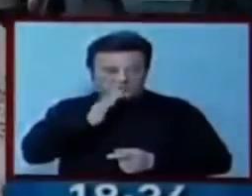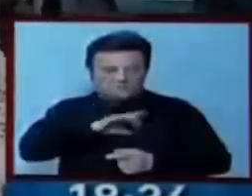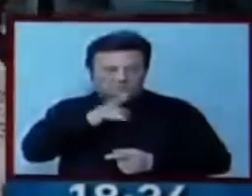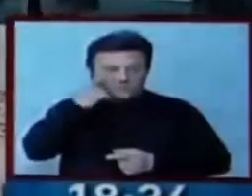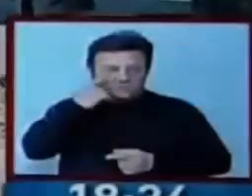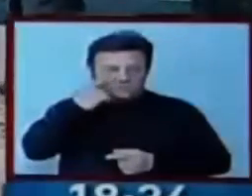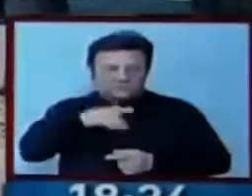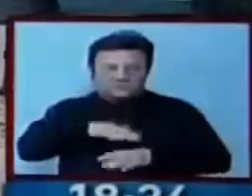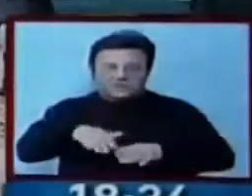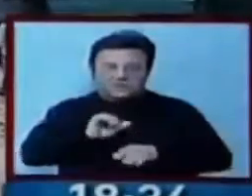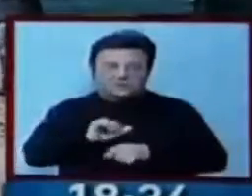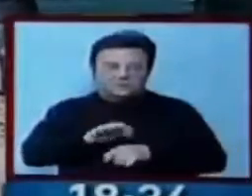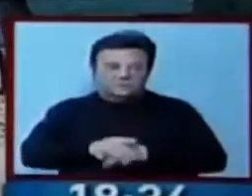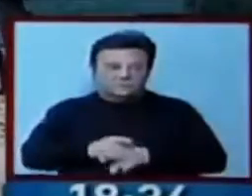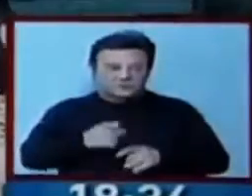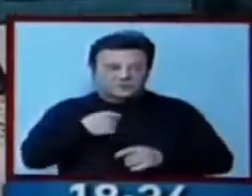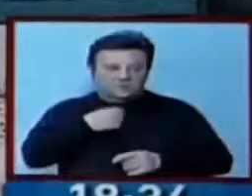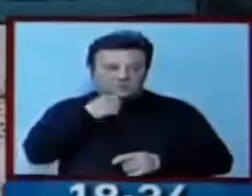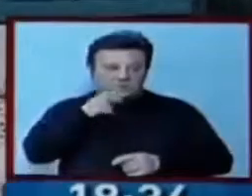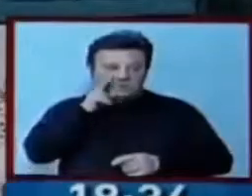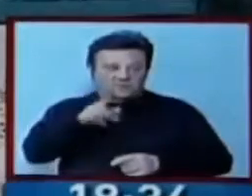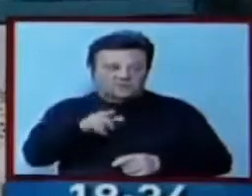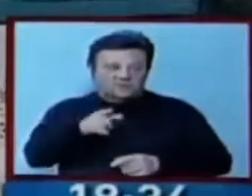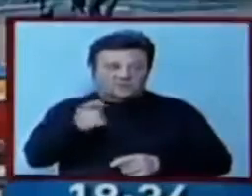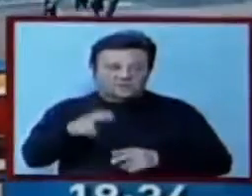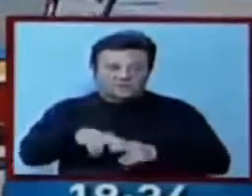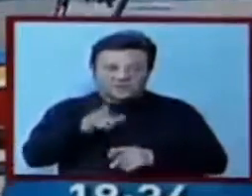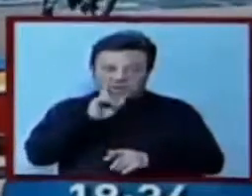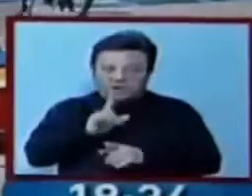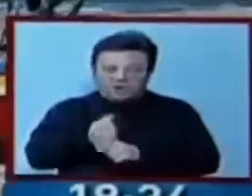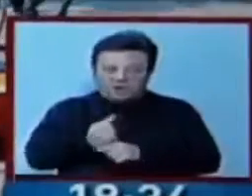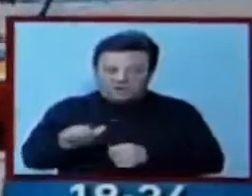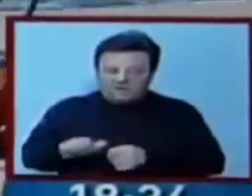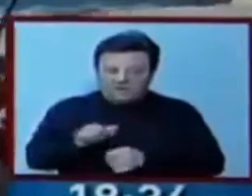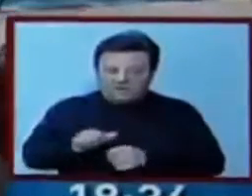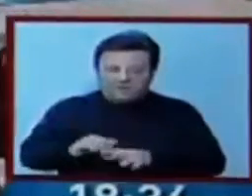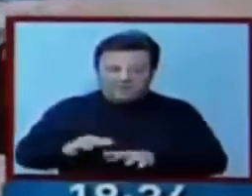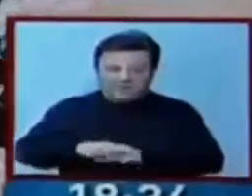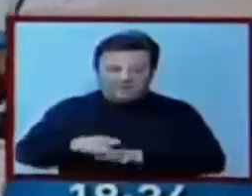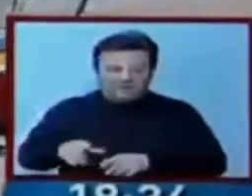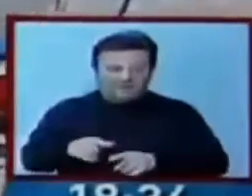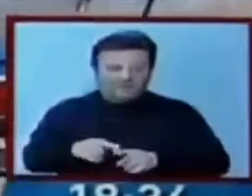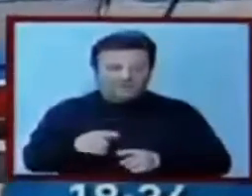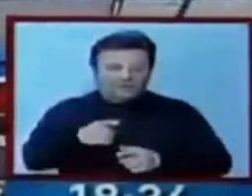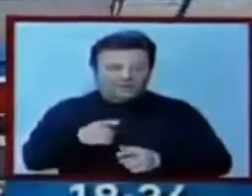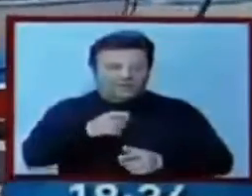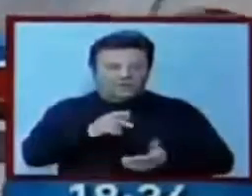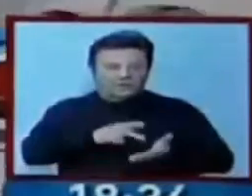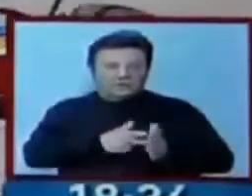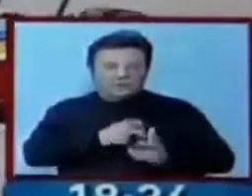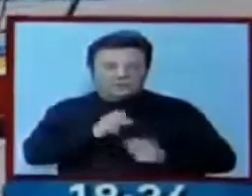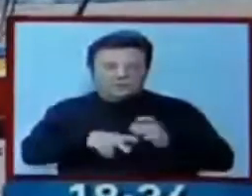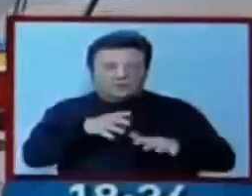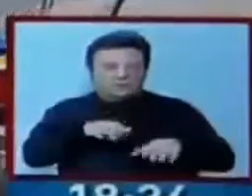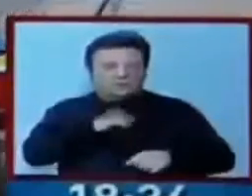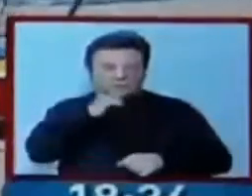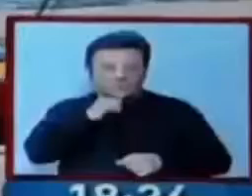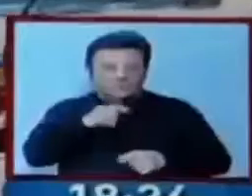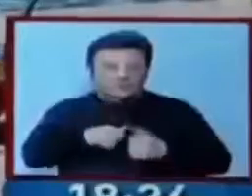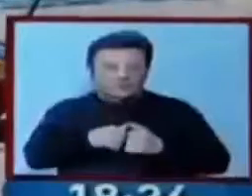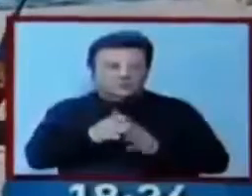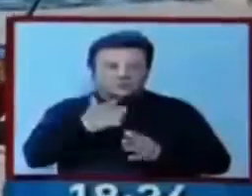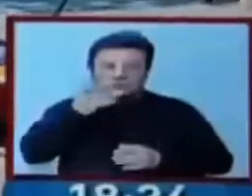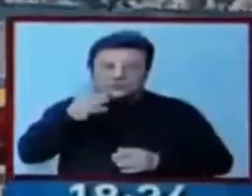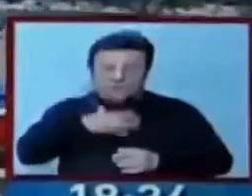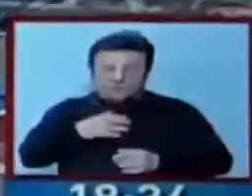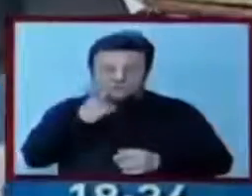like Fisherman's Beach, and as you can see, the fishermen are still repairing their nets, and modern technology hasn't taken over. Foreign people, British people